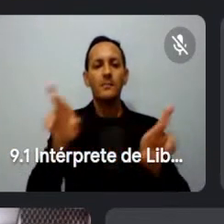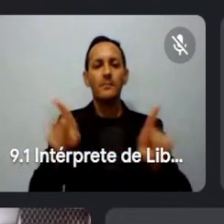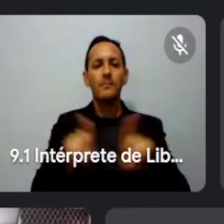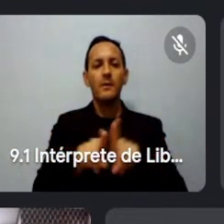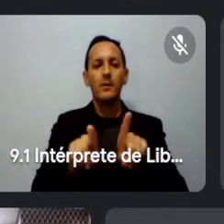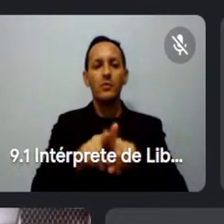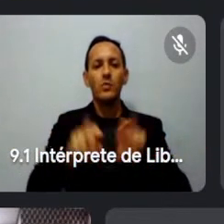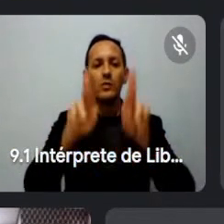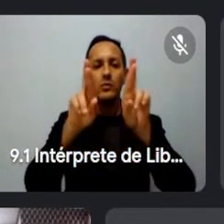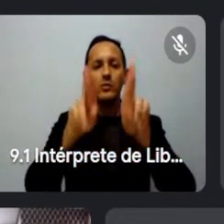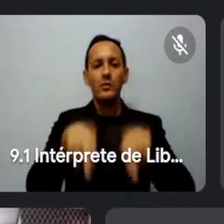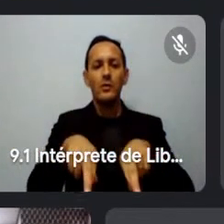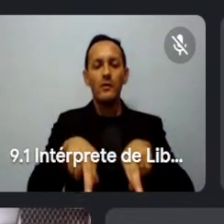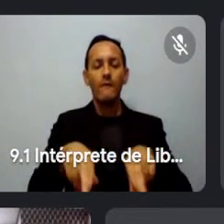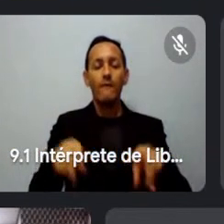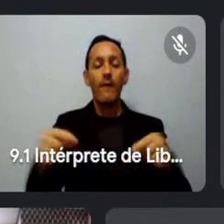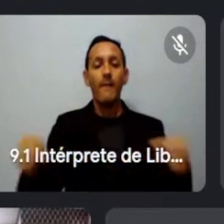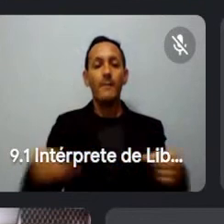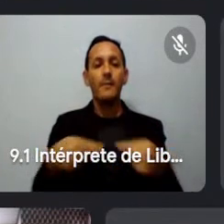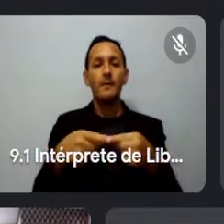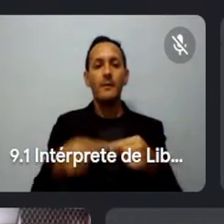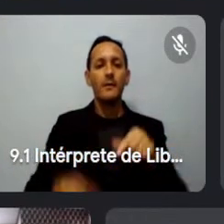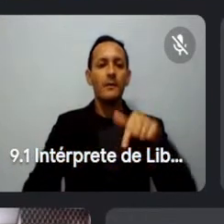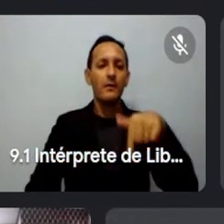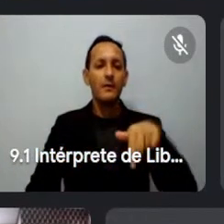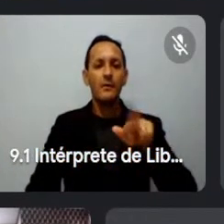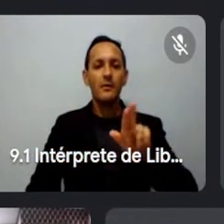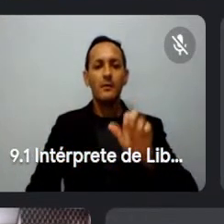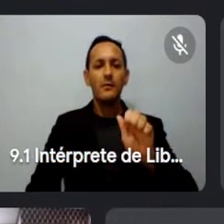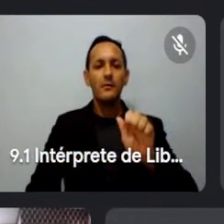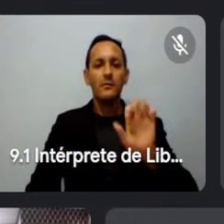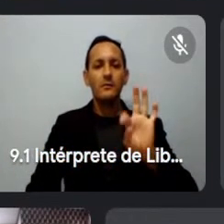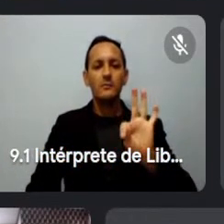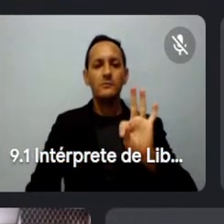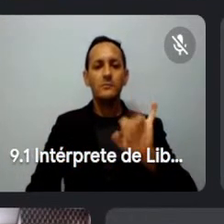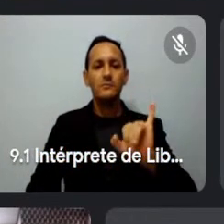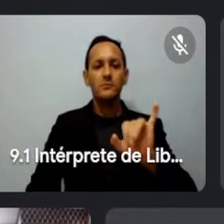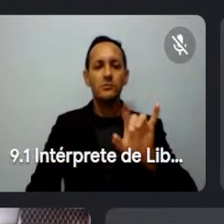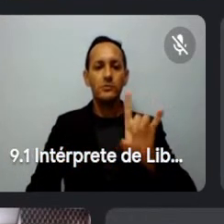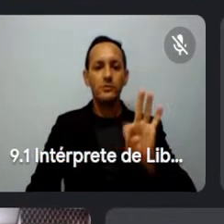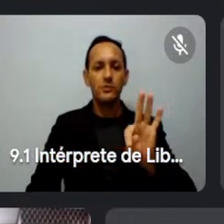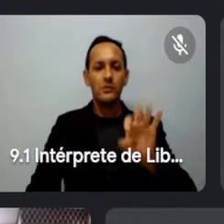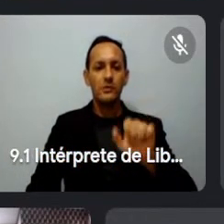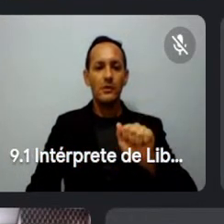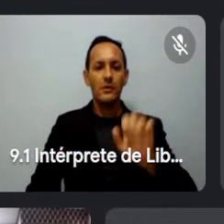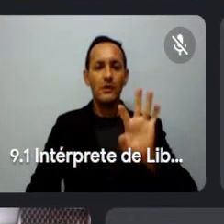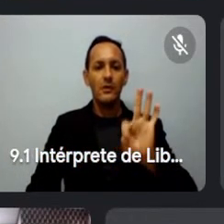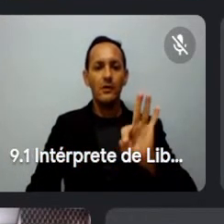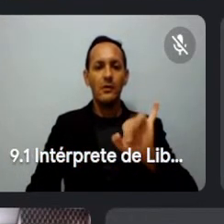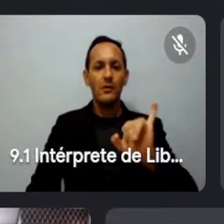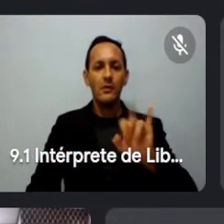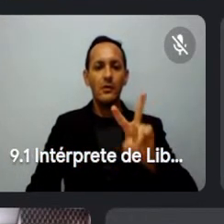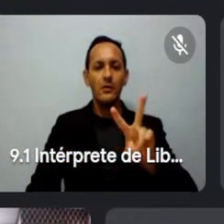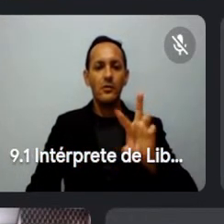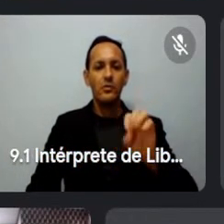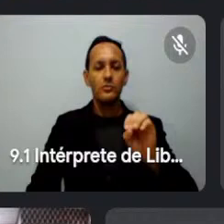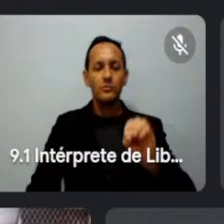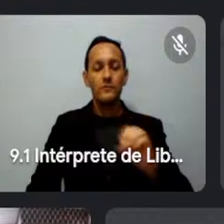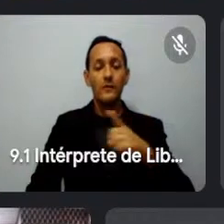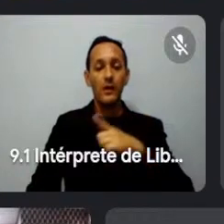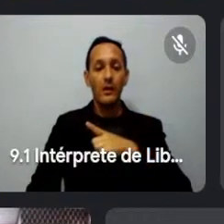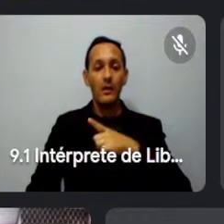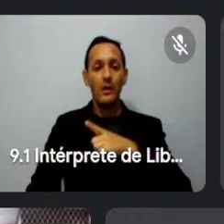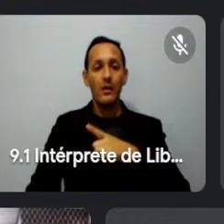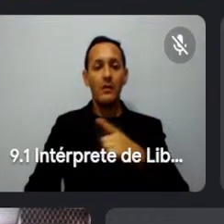aí eles falam no aspecto quantitativo tão então a vendo isso ausência desse dessa